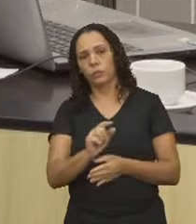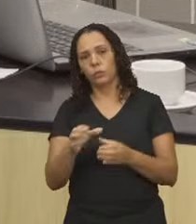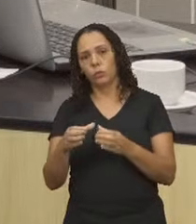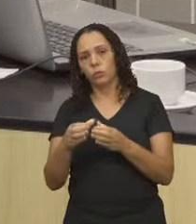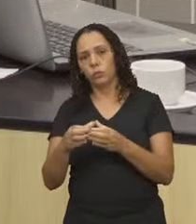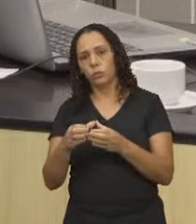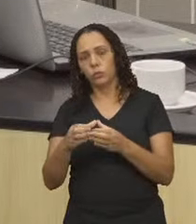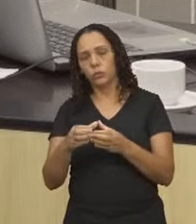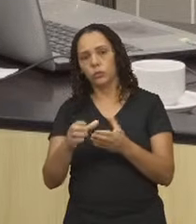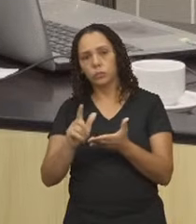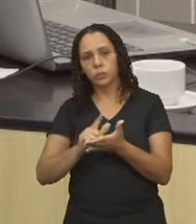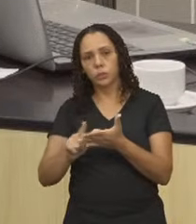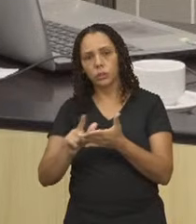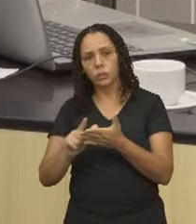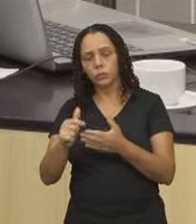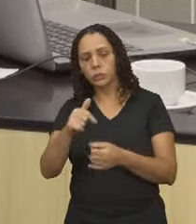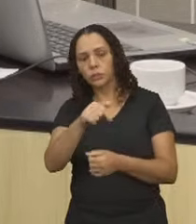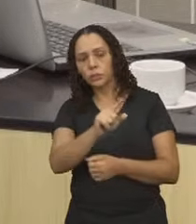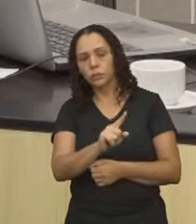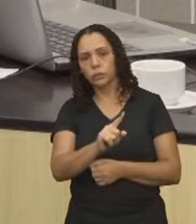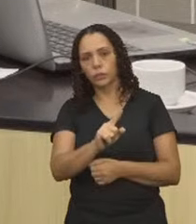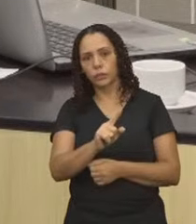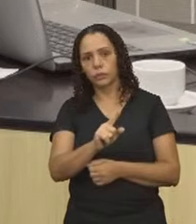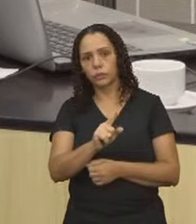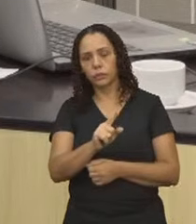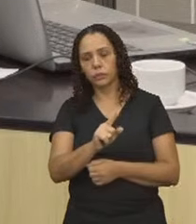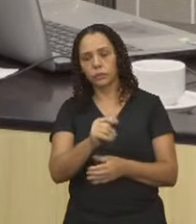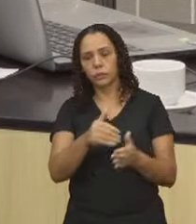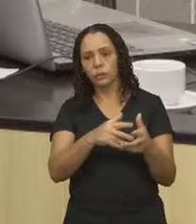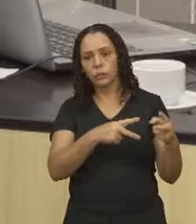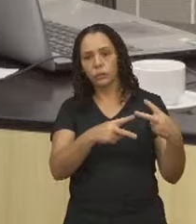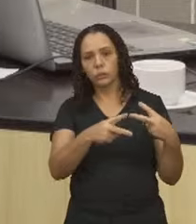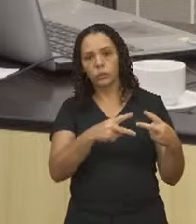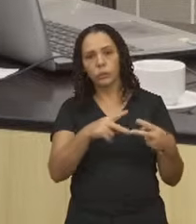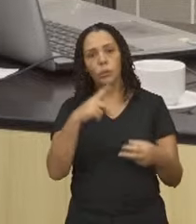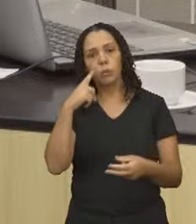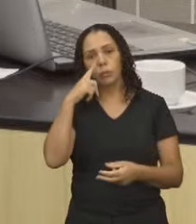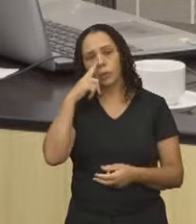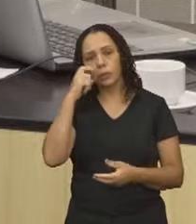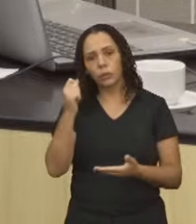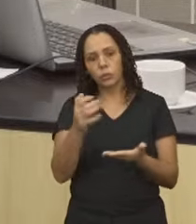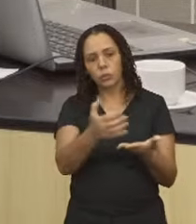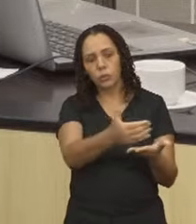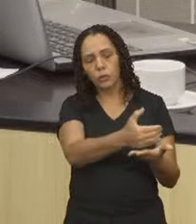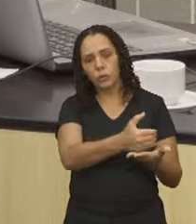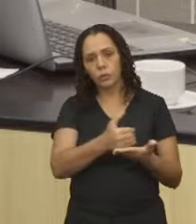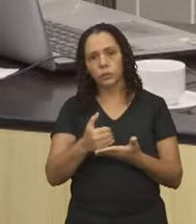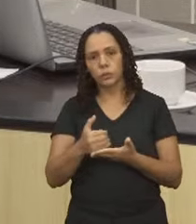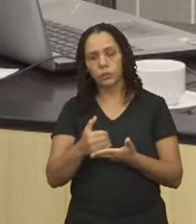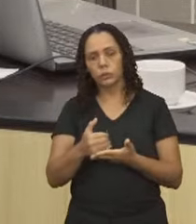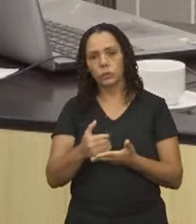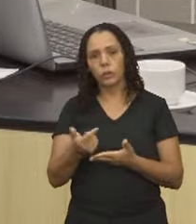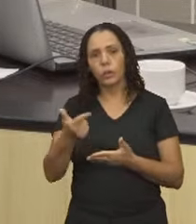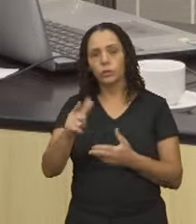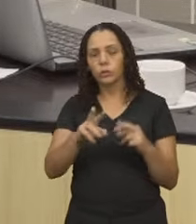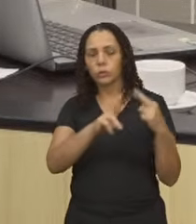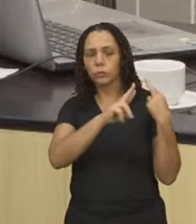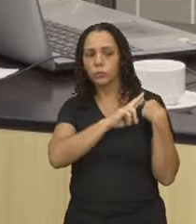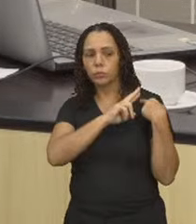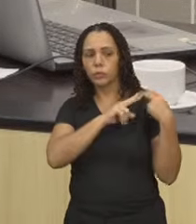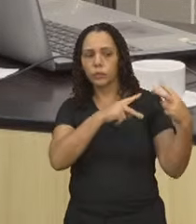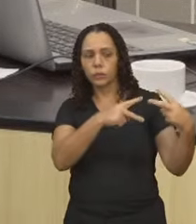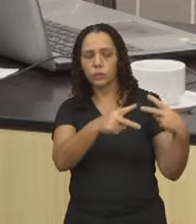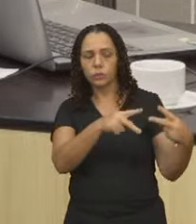Jacareí, que vai até São José dos Campos para recolher o lixo. As demais questões são atribuídas a São José dos